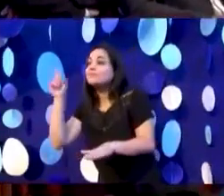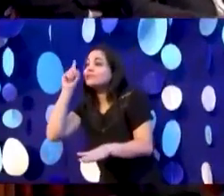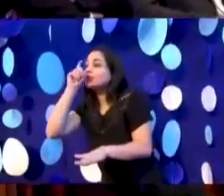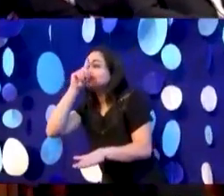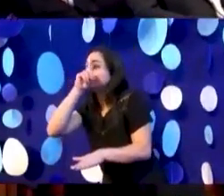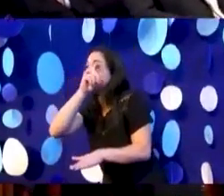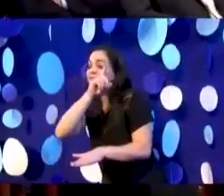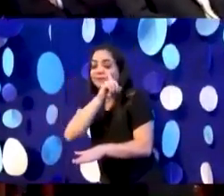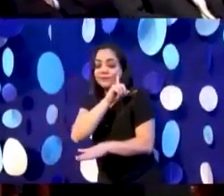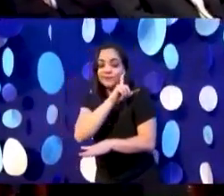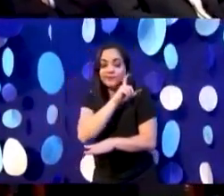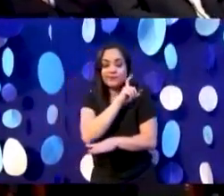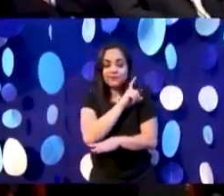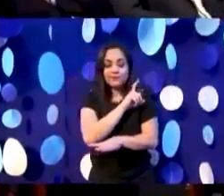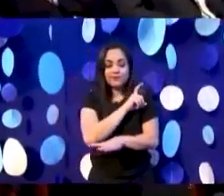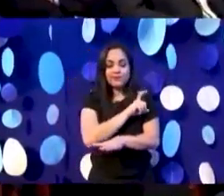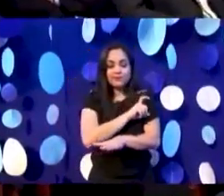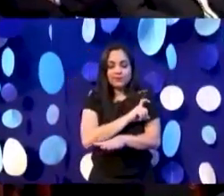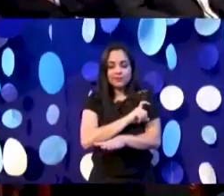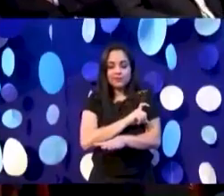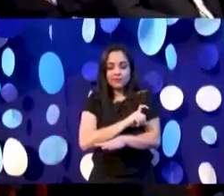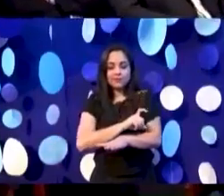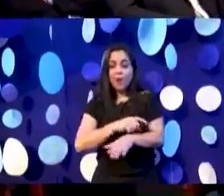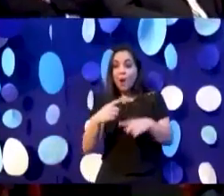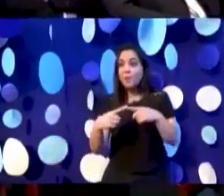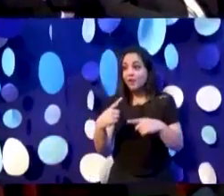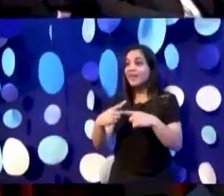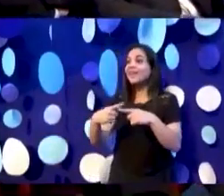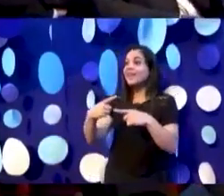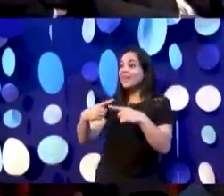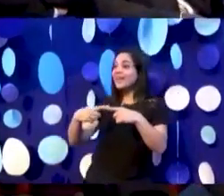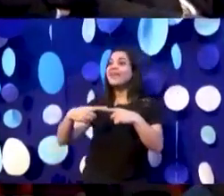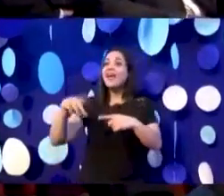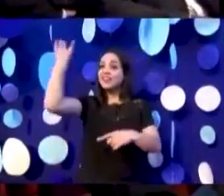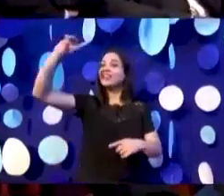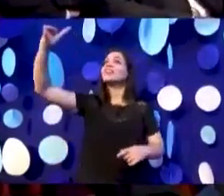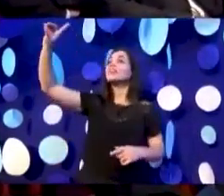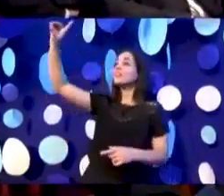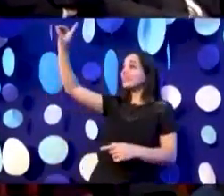amadurecendo. E depois sim. Tem novidade pra você.